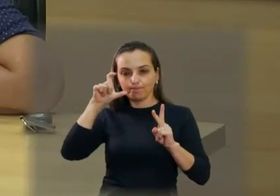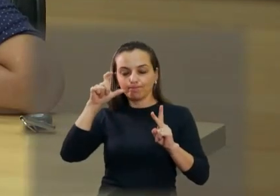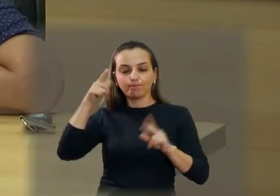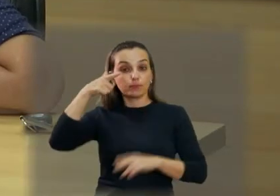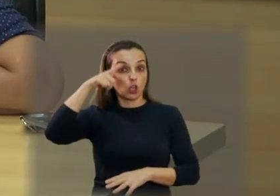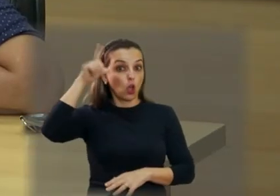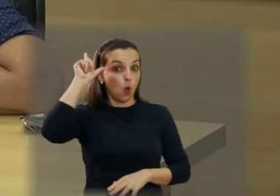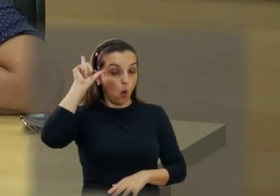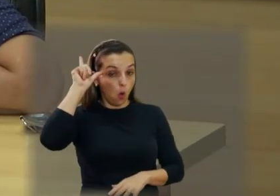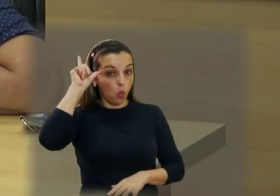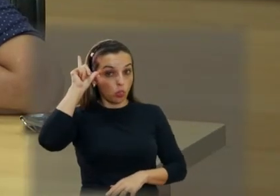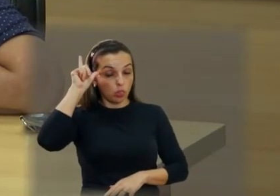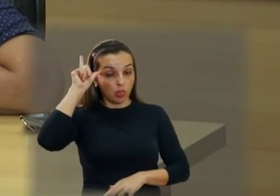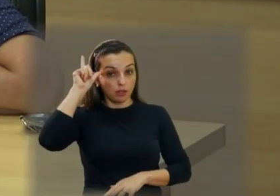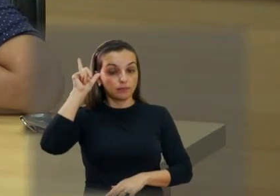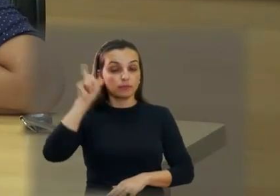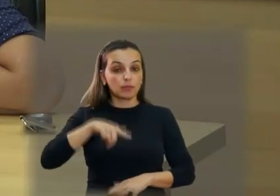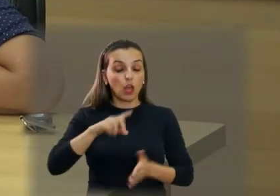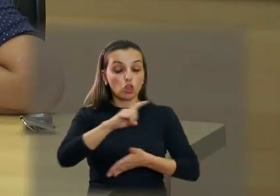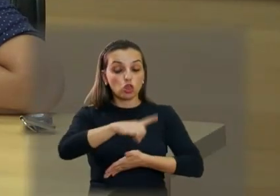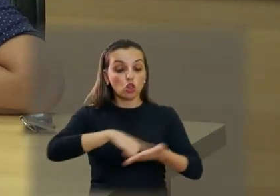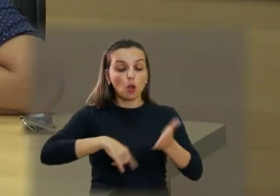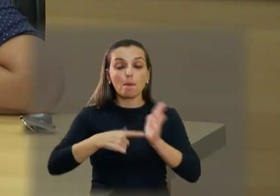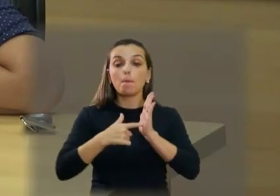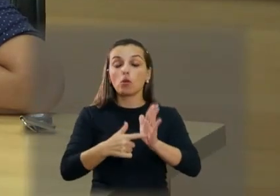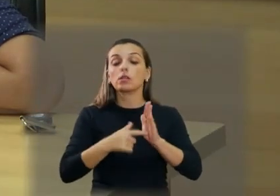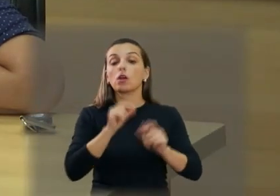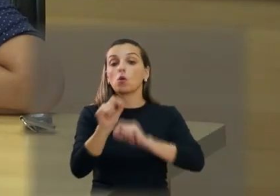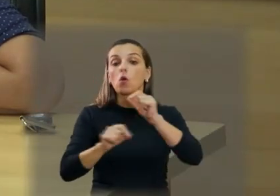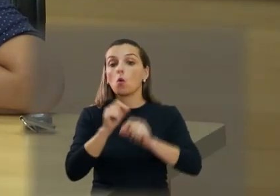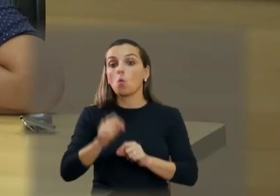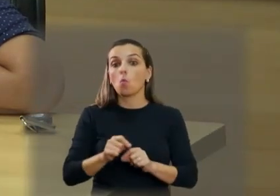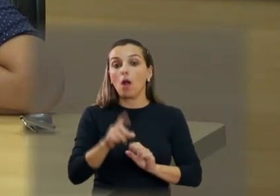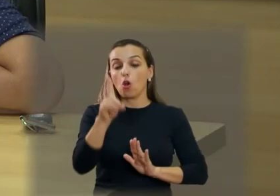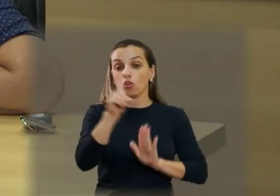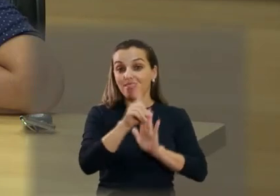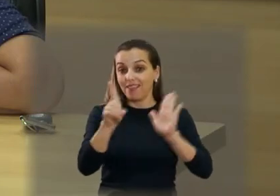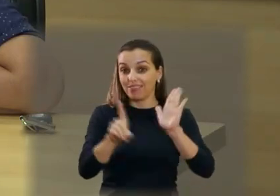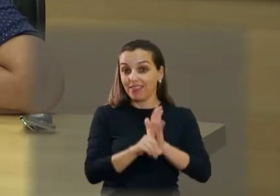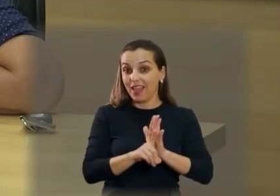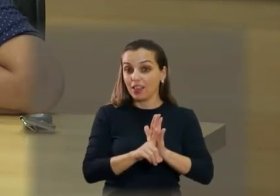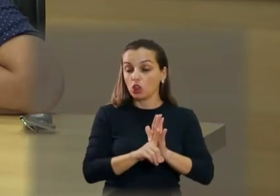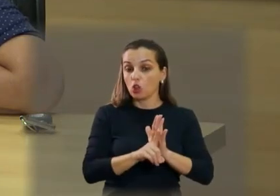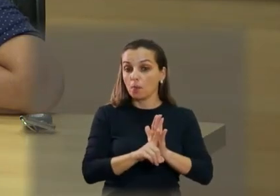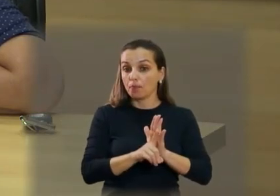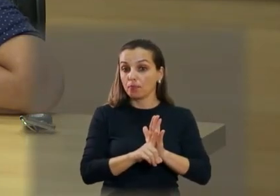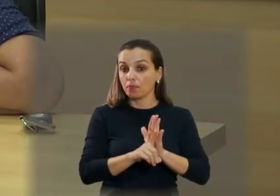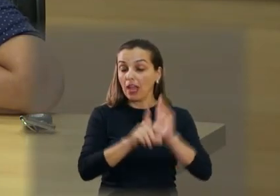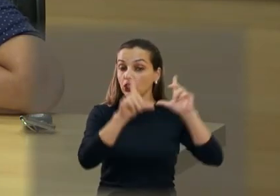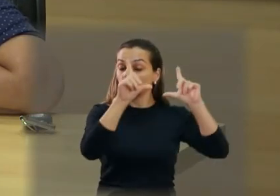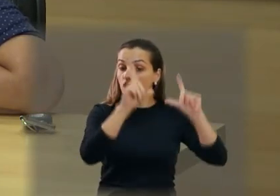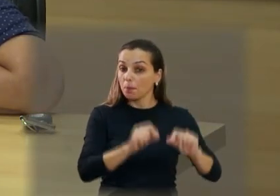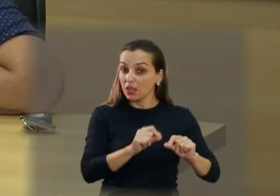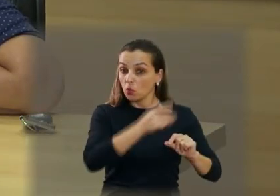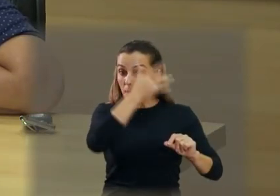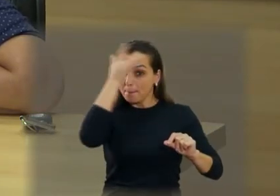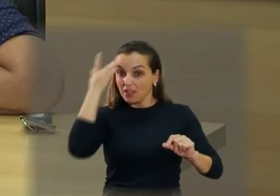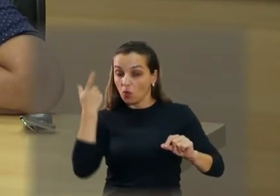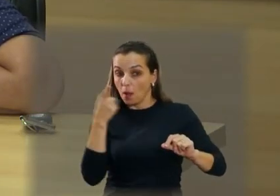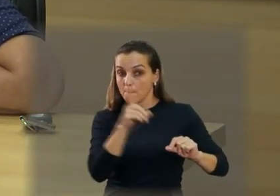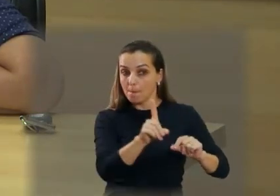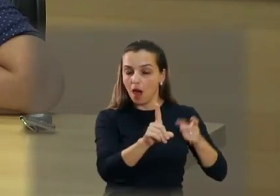comunicado na fundação que a partir do decreto ia restringir a entrada de doulas e de